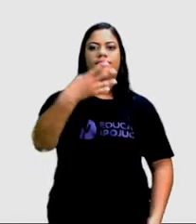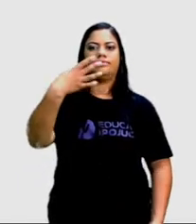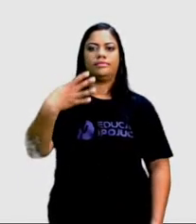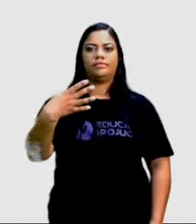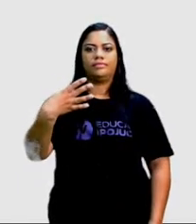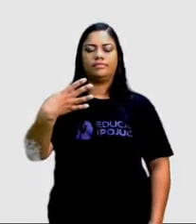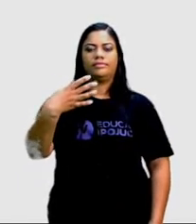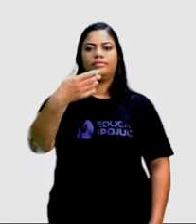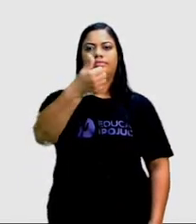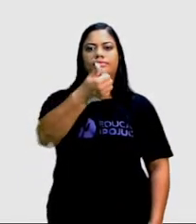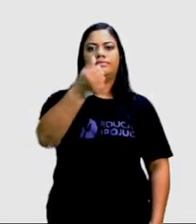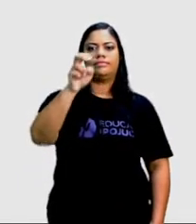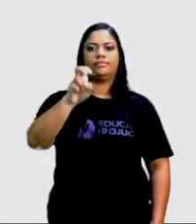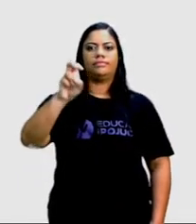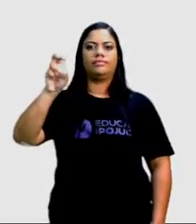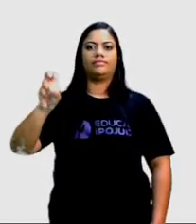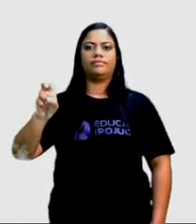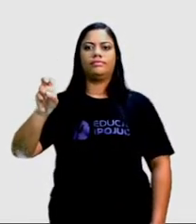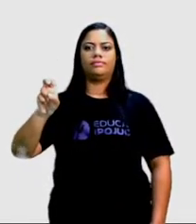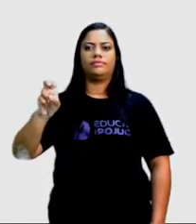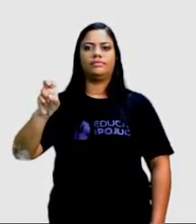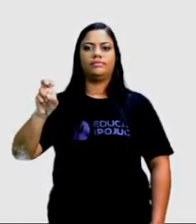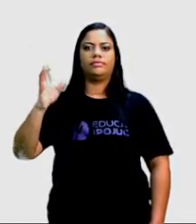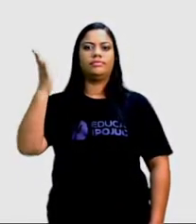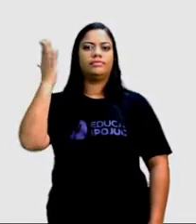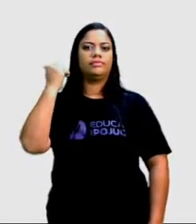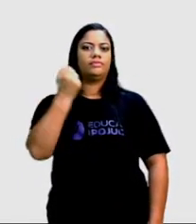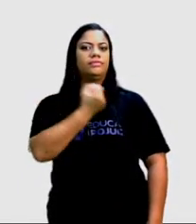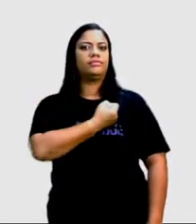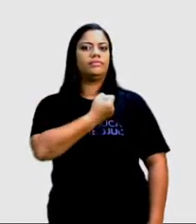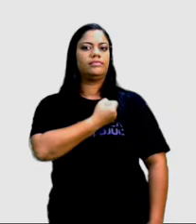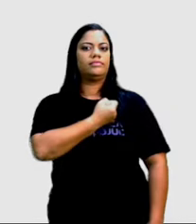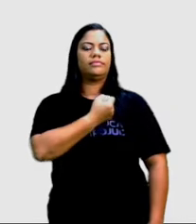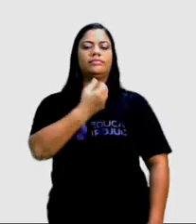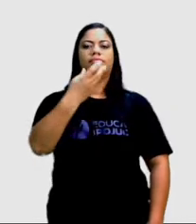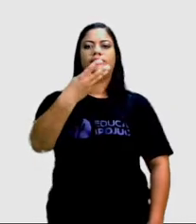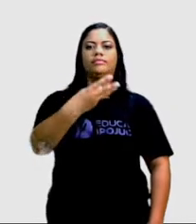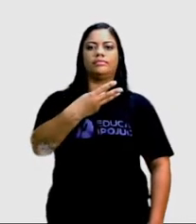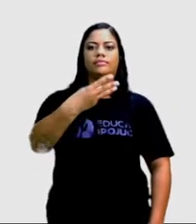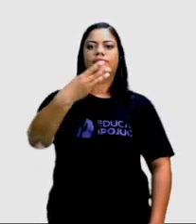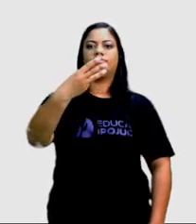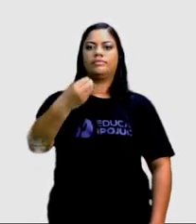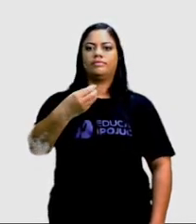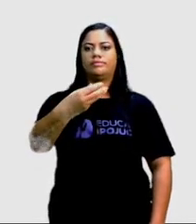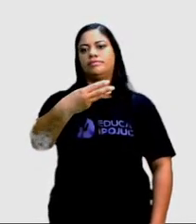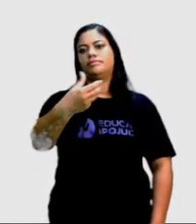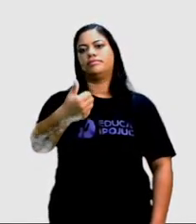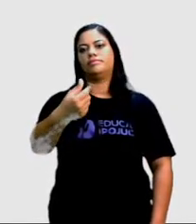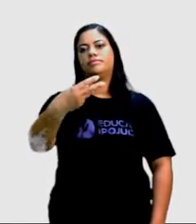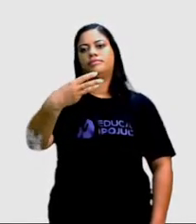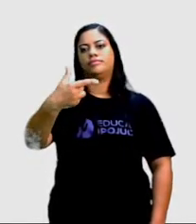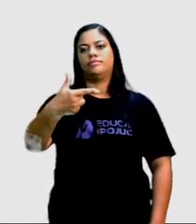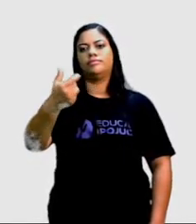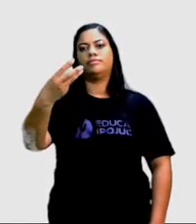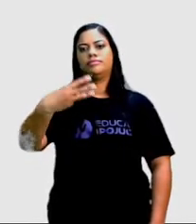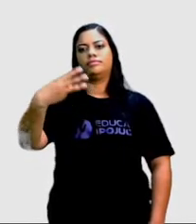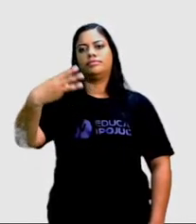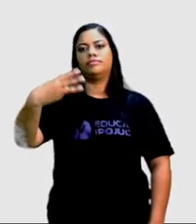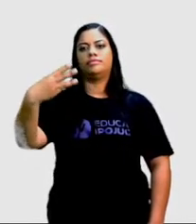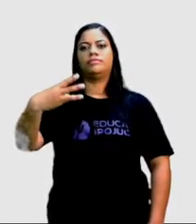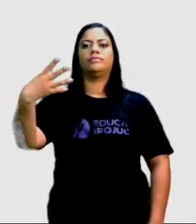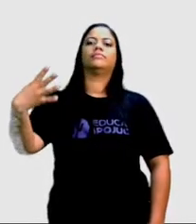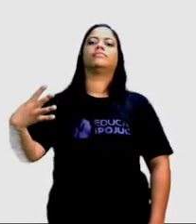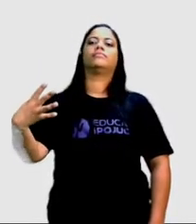34 e 155, vamos descobrir agora? 30, 31, 32,